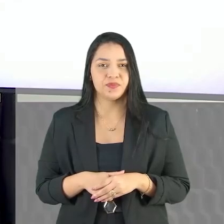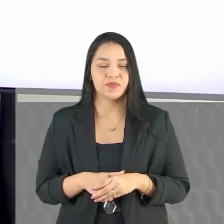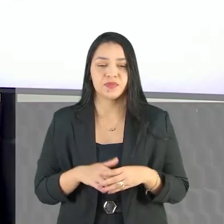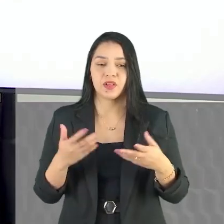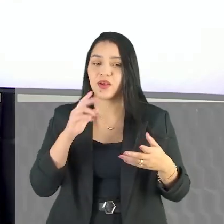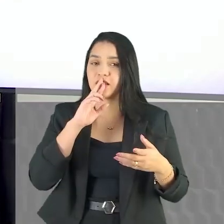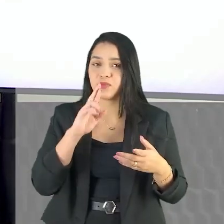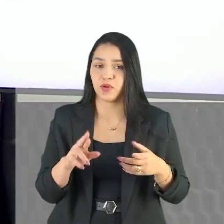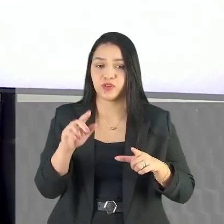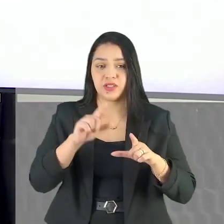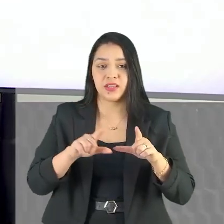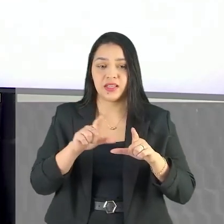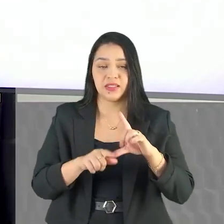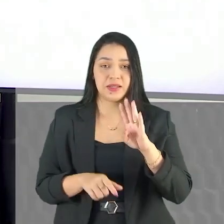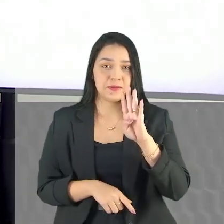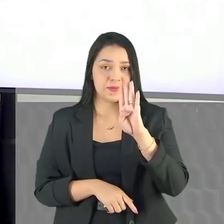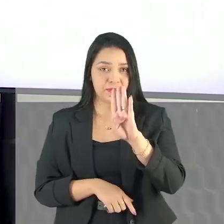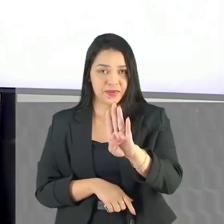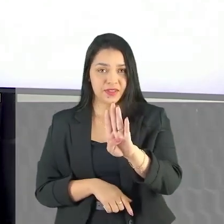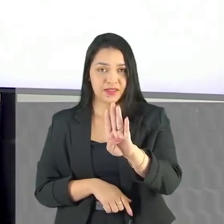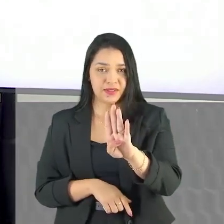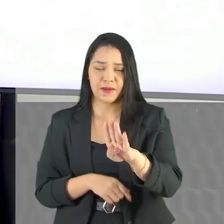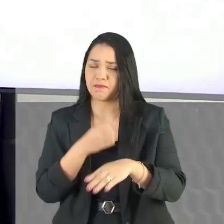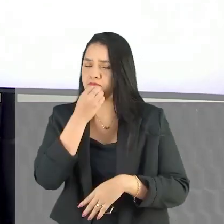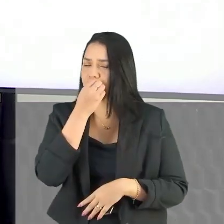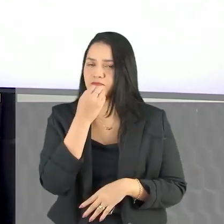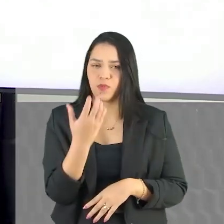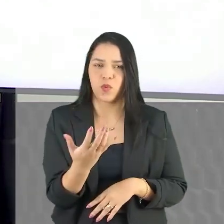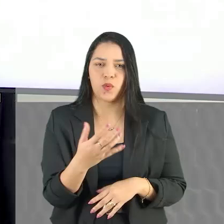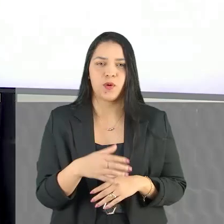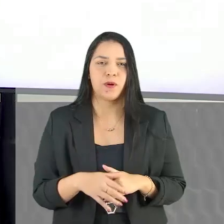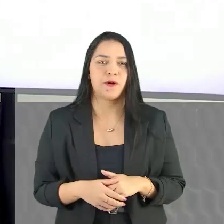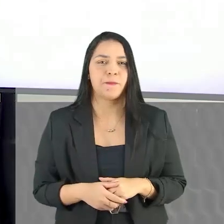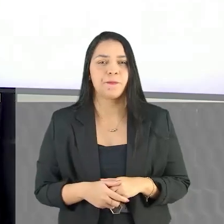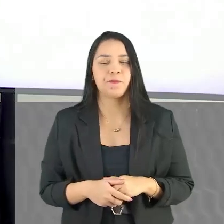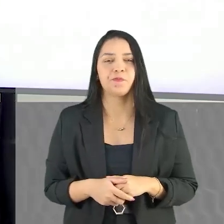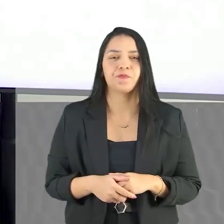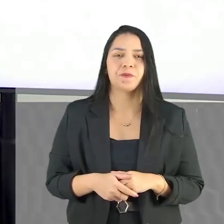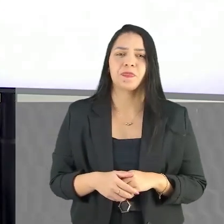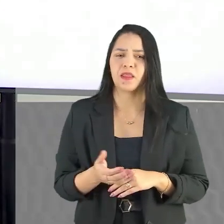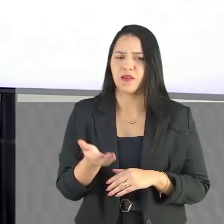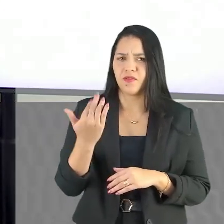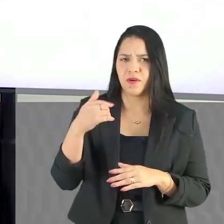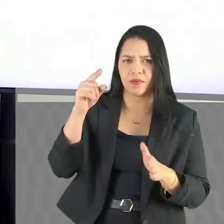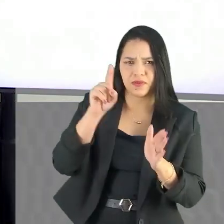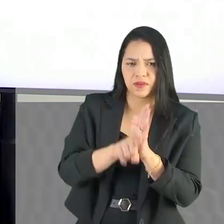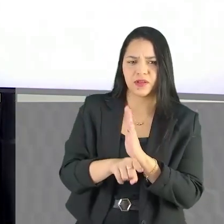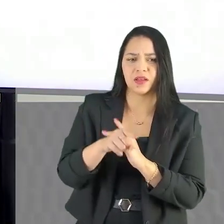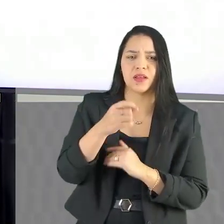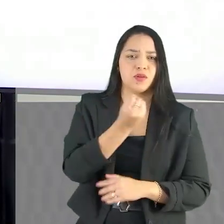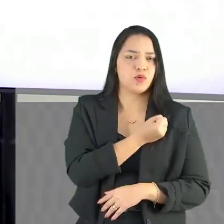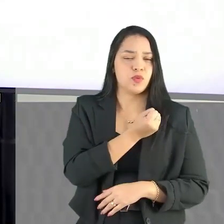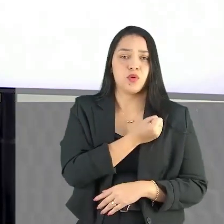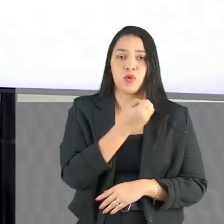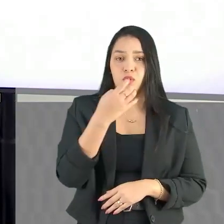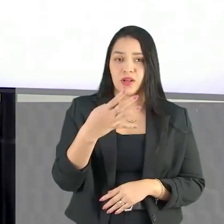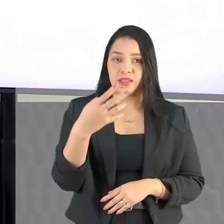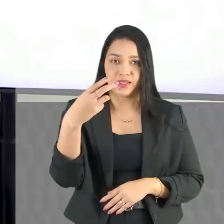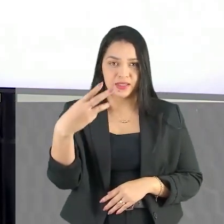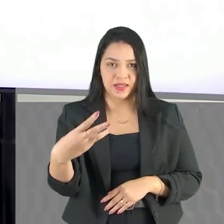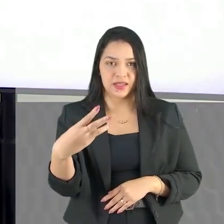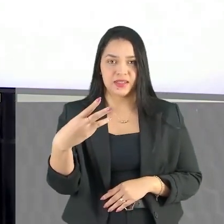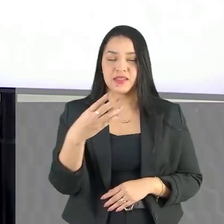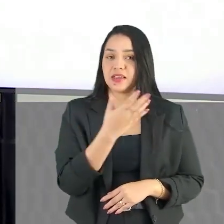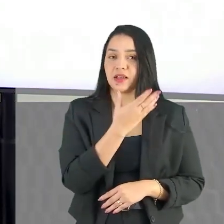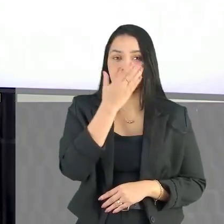Então a resposta dessa questão, destilação bem de boa, bem tranquila. Vamos para mais uma, questão 43.